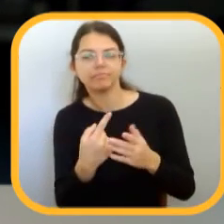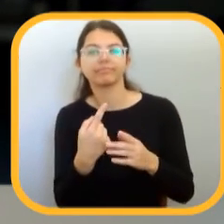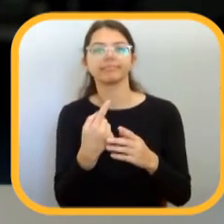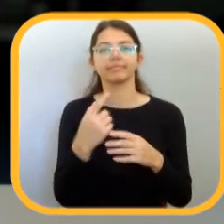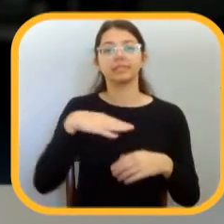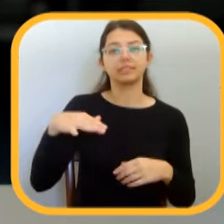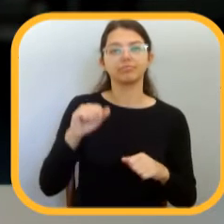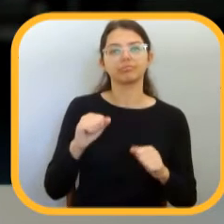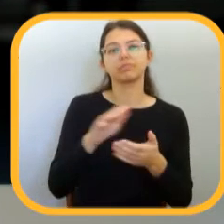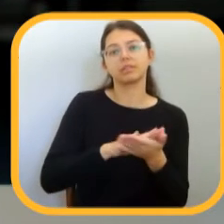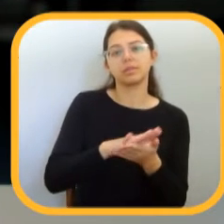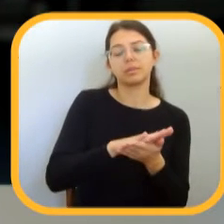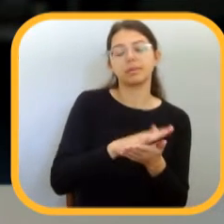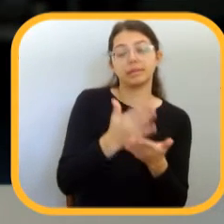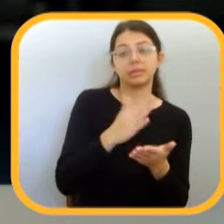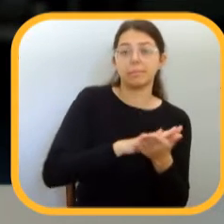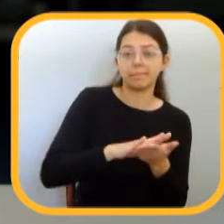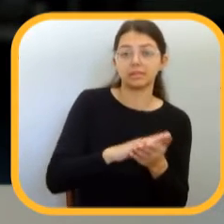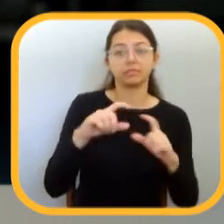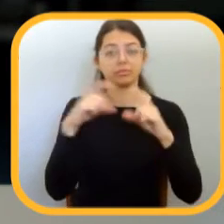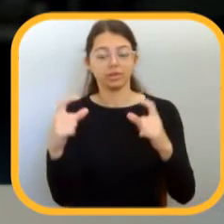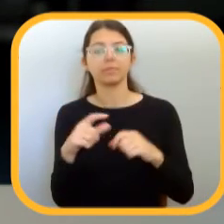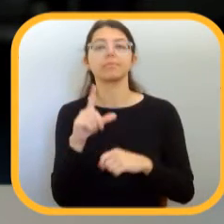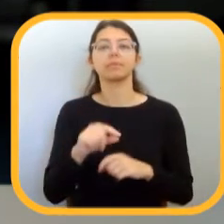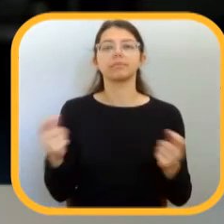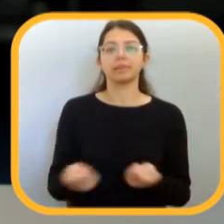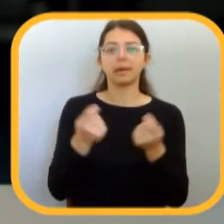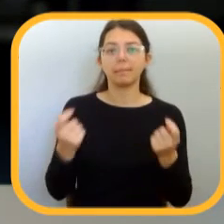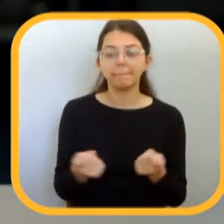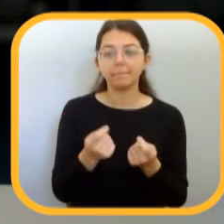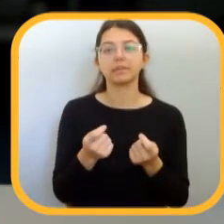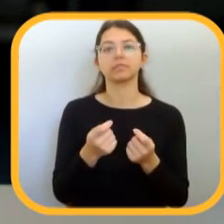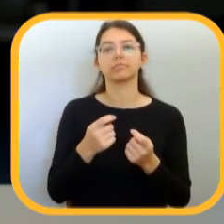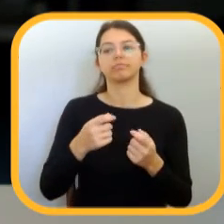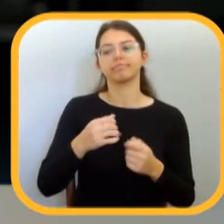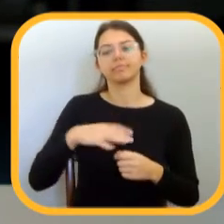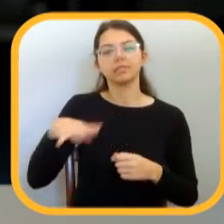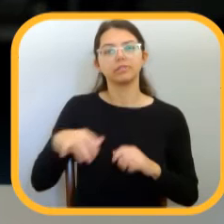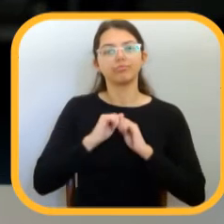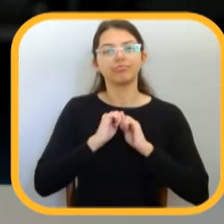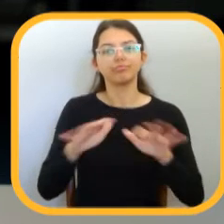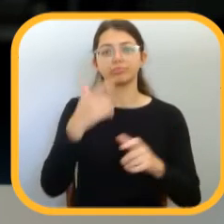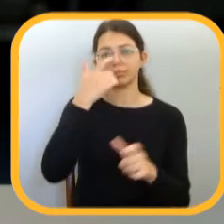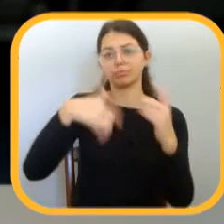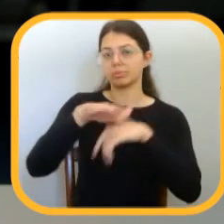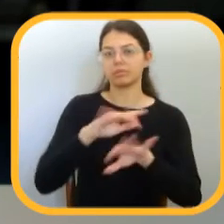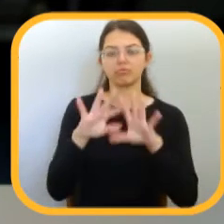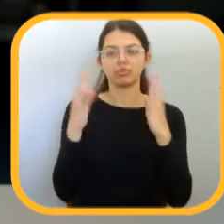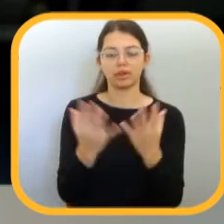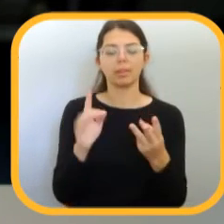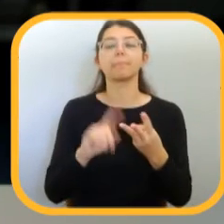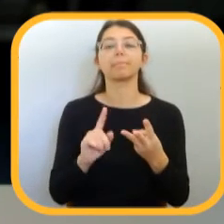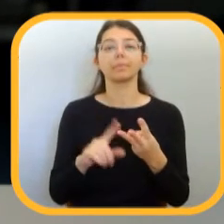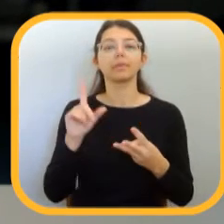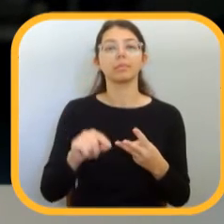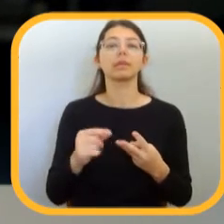experimental das ciências no ensino básico e secundário, a organização de campanhas de divulgação científica dirigidas ao público em geral